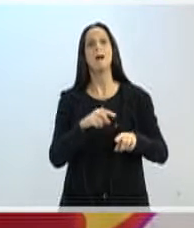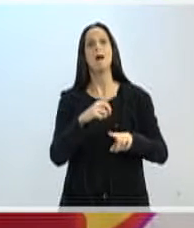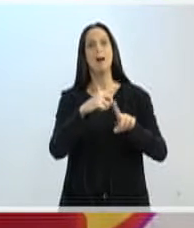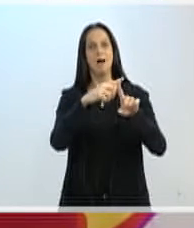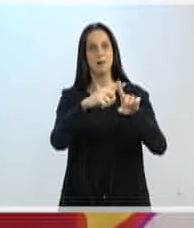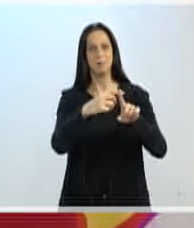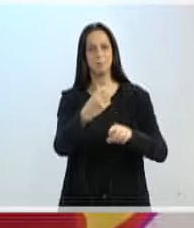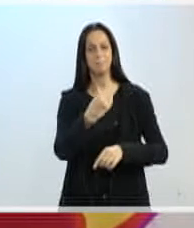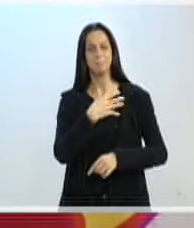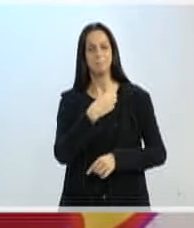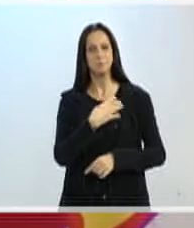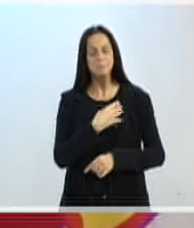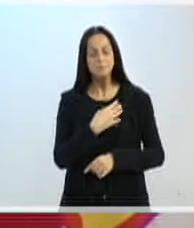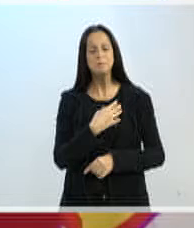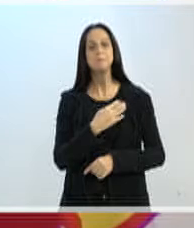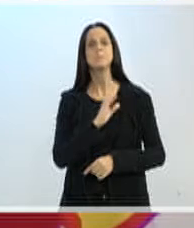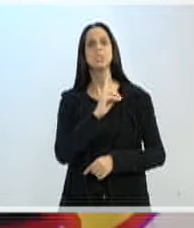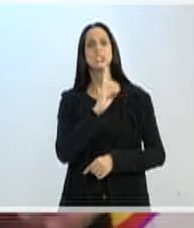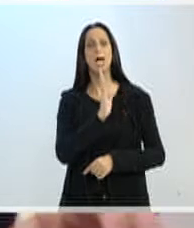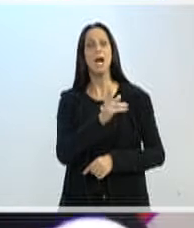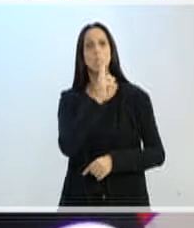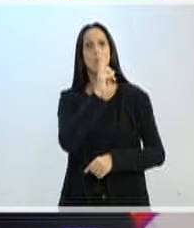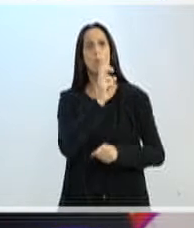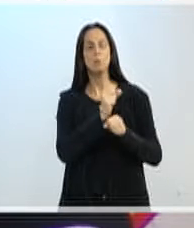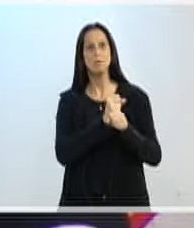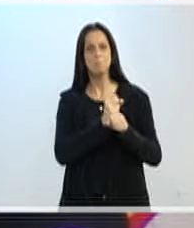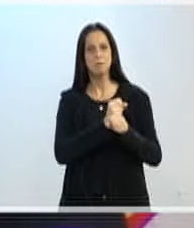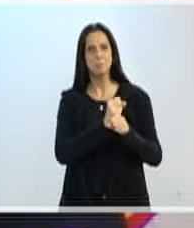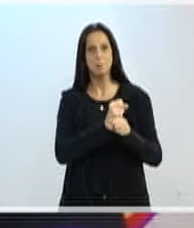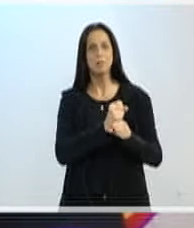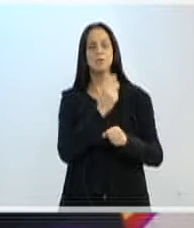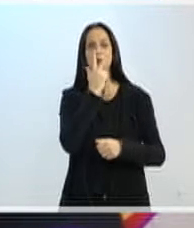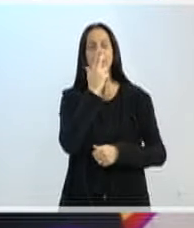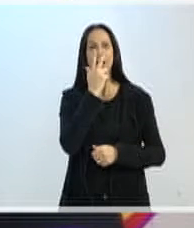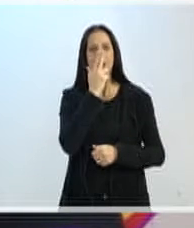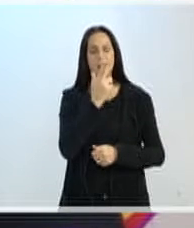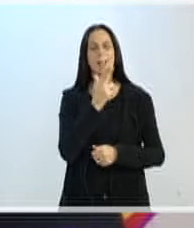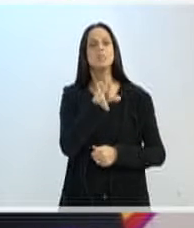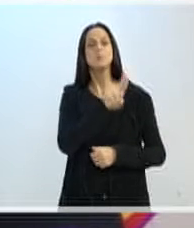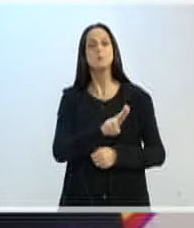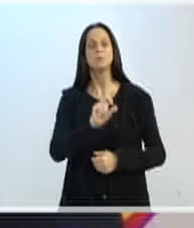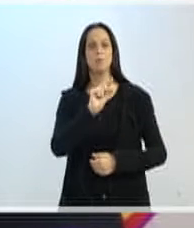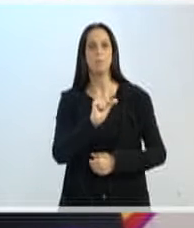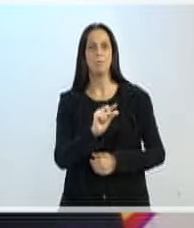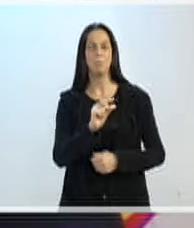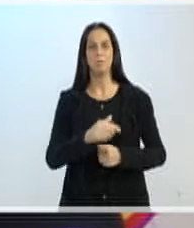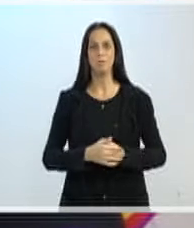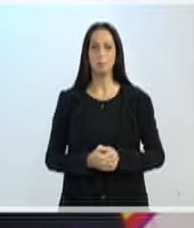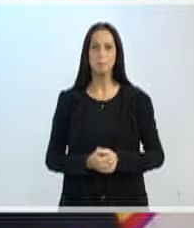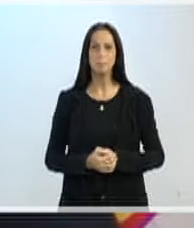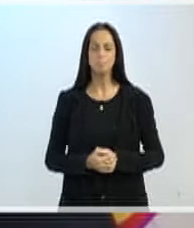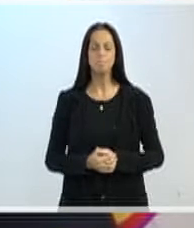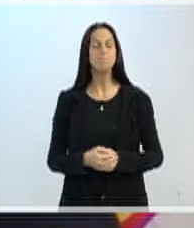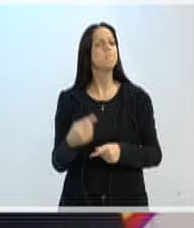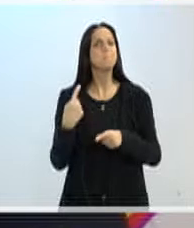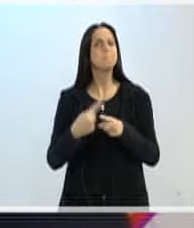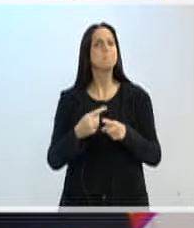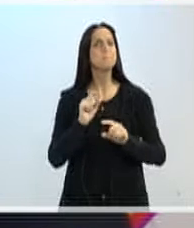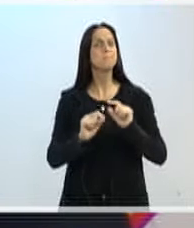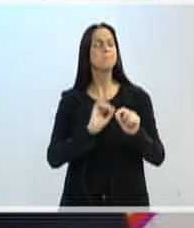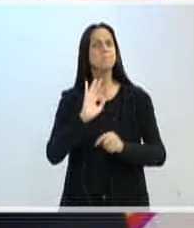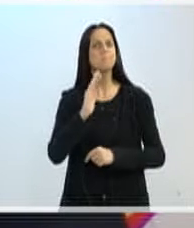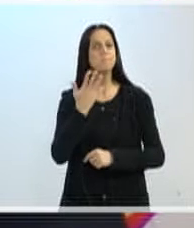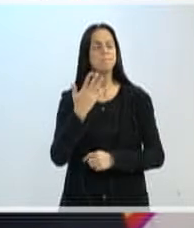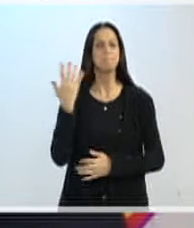menos 2 anos, vejam os senhores. O entrave enfrentado, senhores vereadores, é uma simples